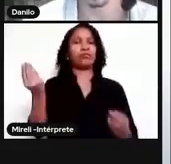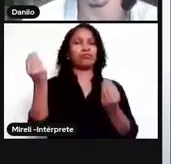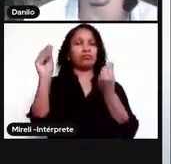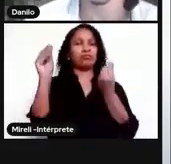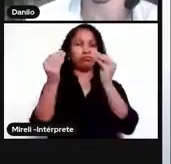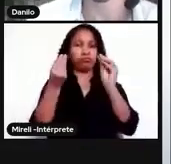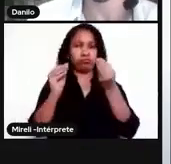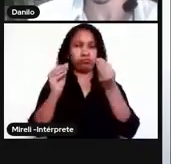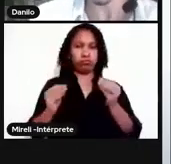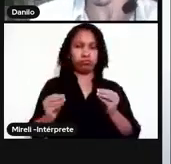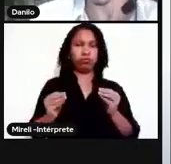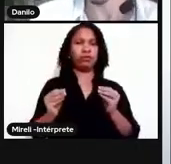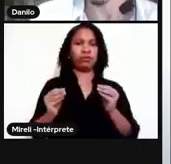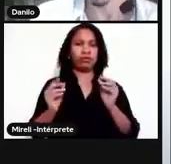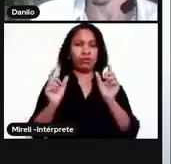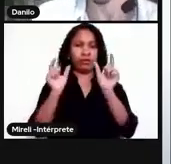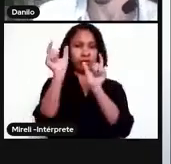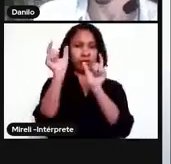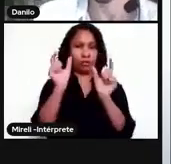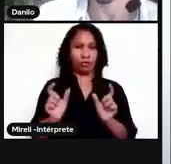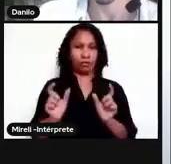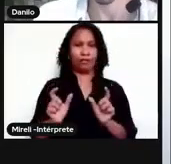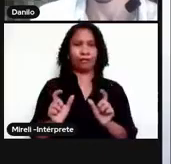lacunas das coordenadas.